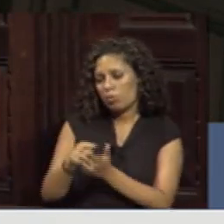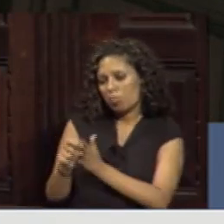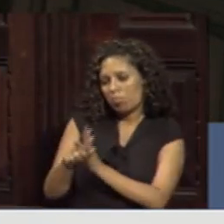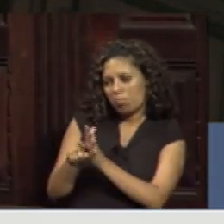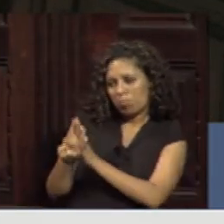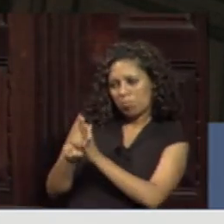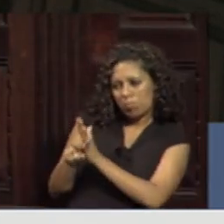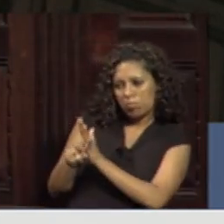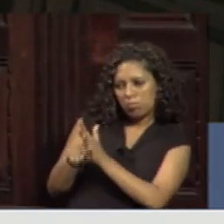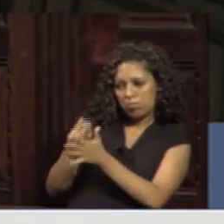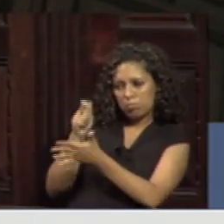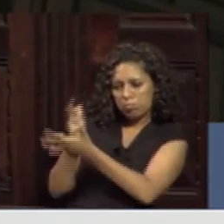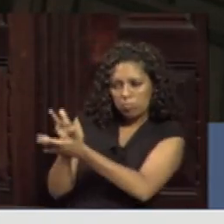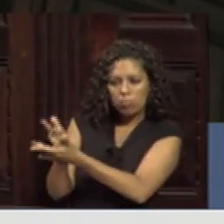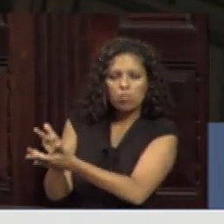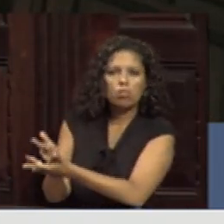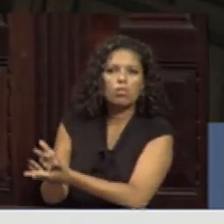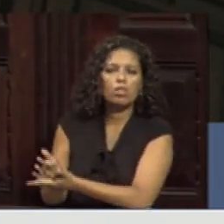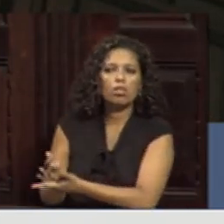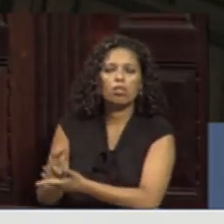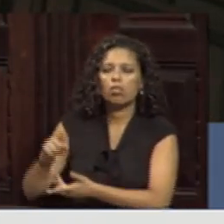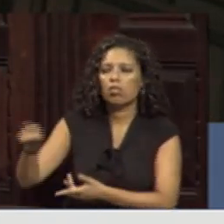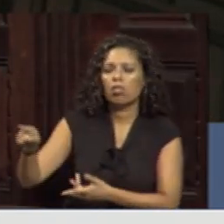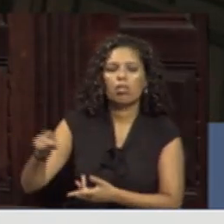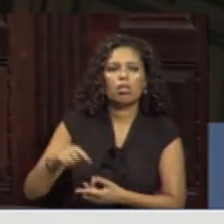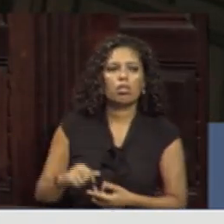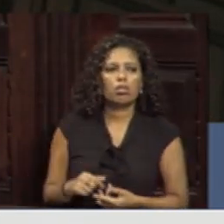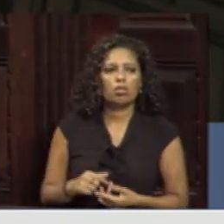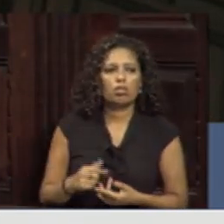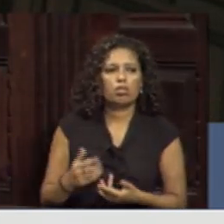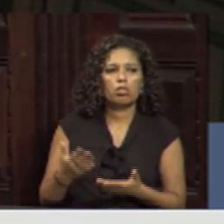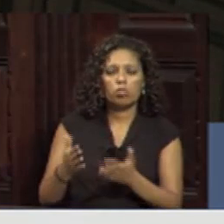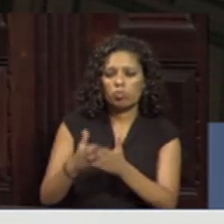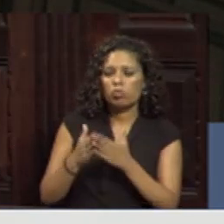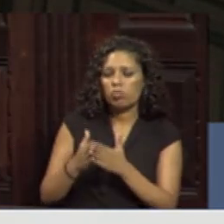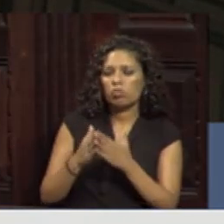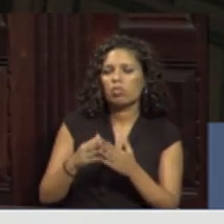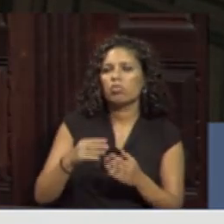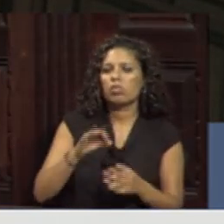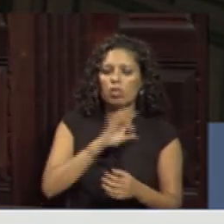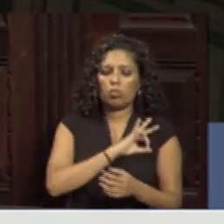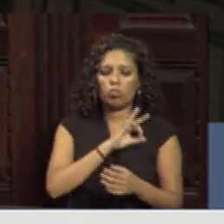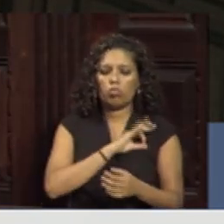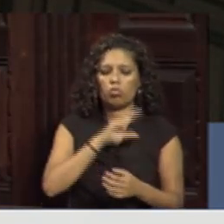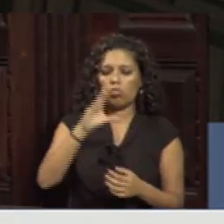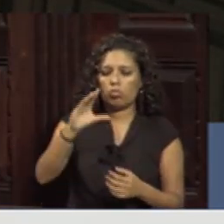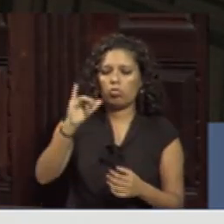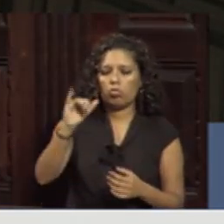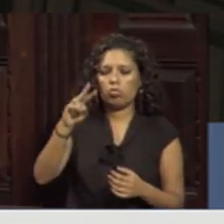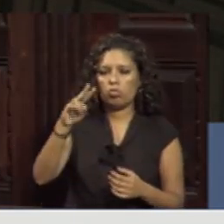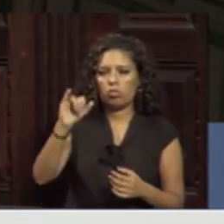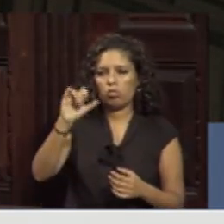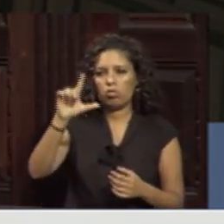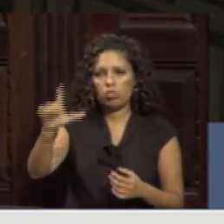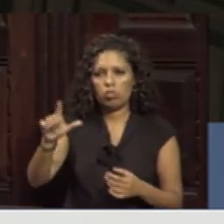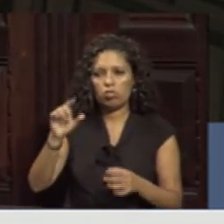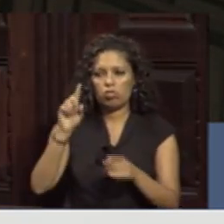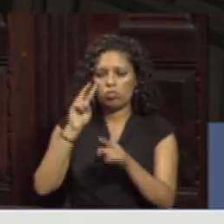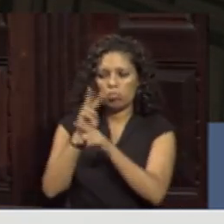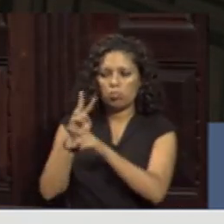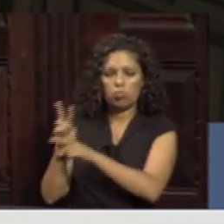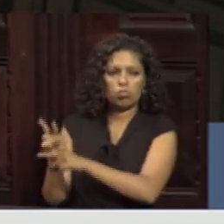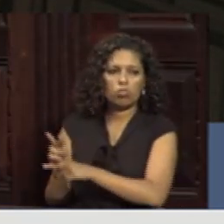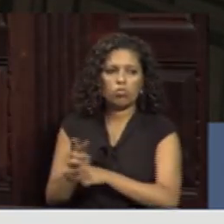investigação, enfim, já foi colocada aqui, a Polícia Civil está em busca disso, mas assim como a morte da